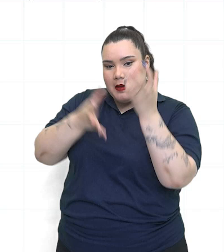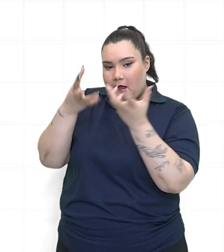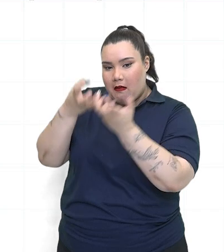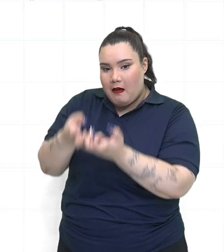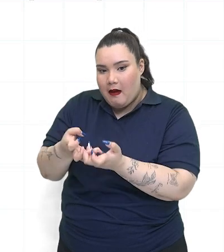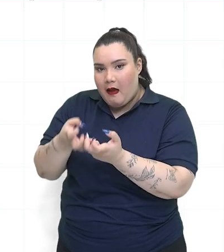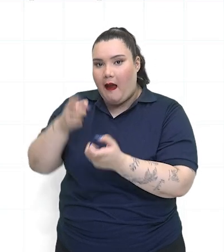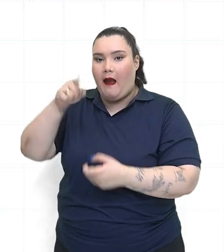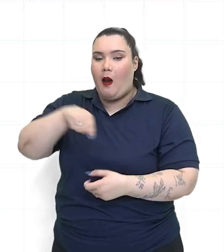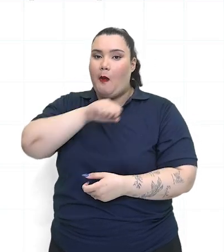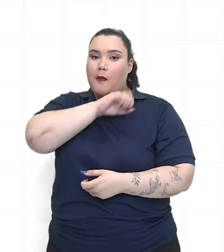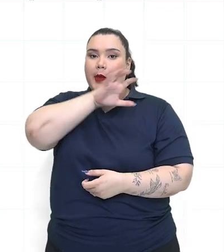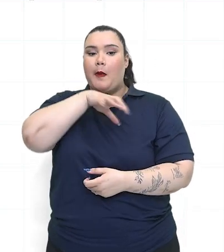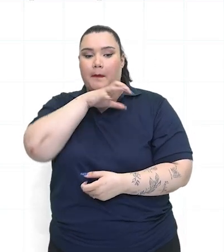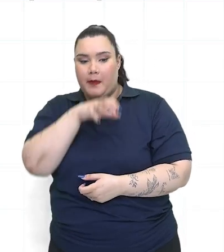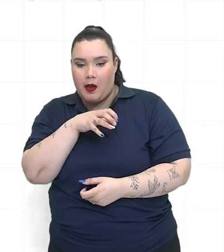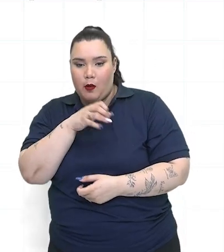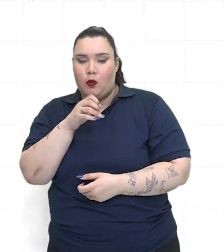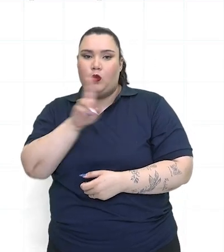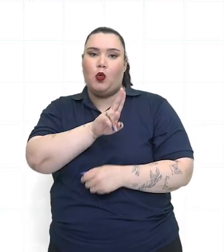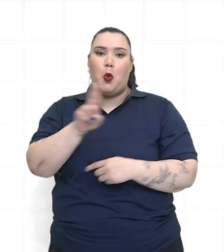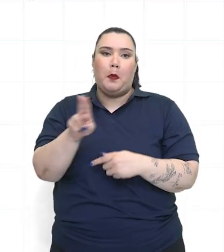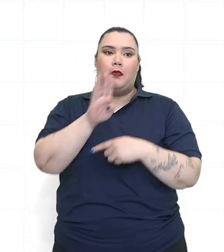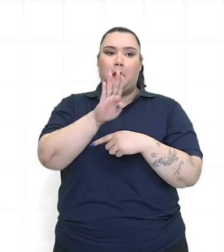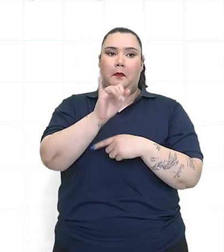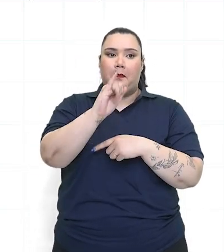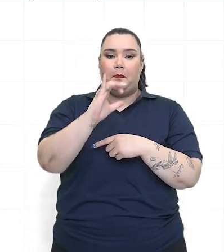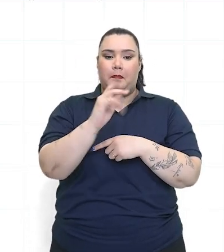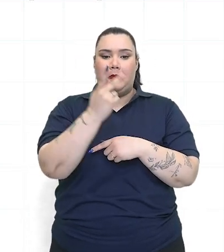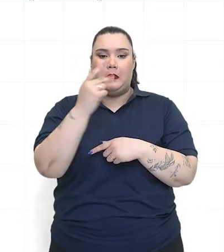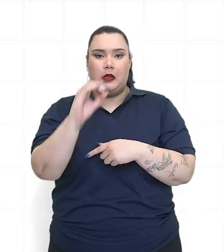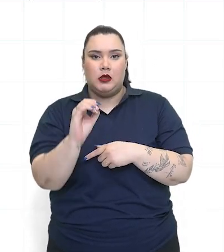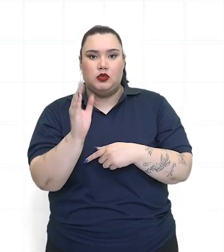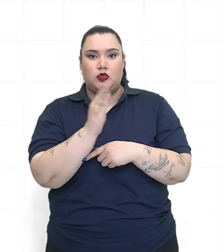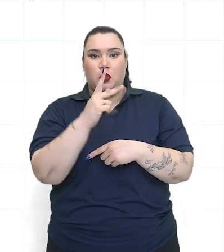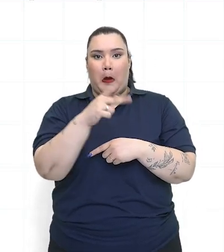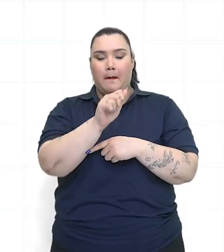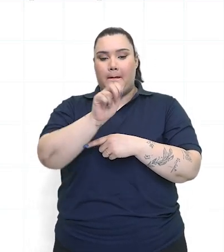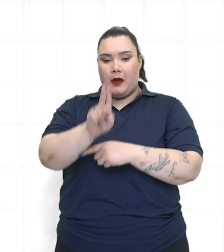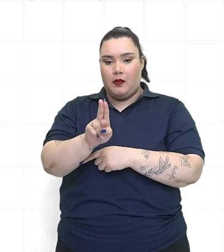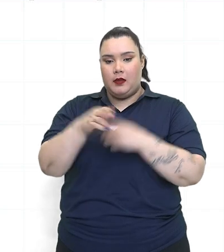um inseto conhecido como bicho-pau. Veja que eu